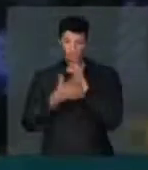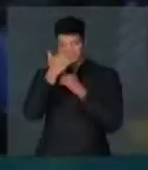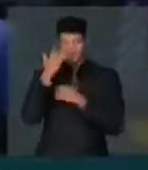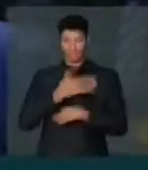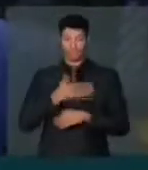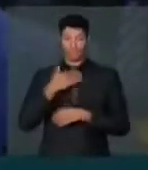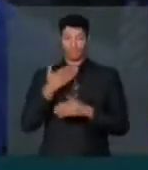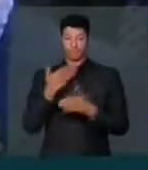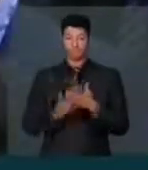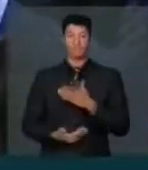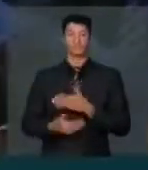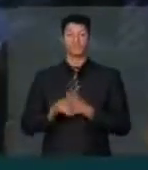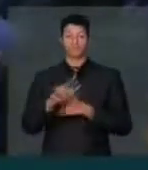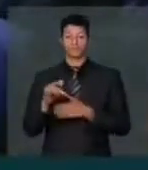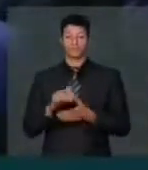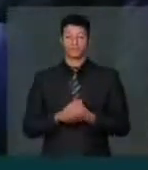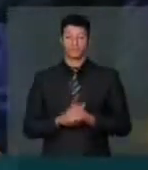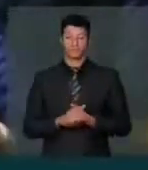perder.